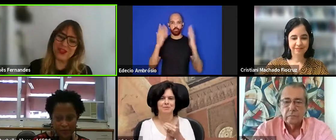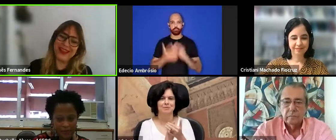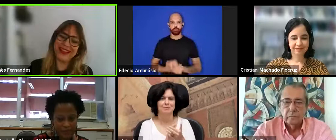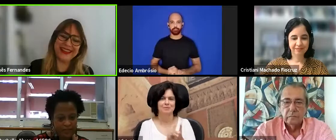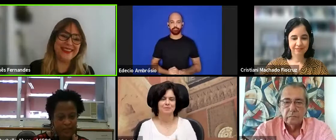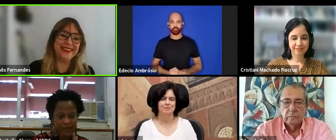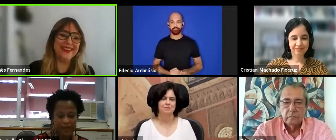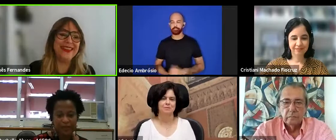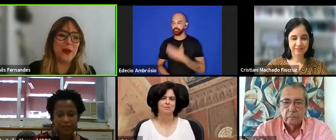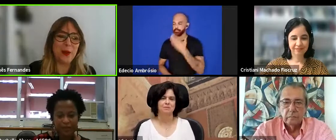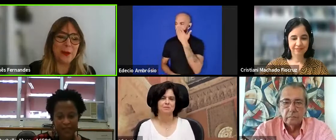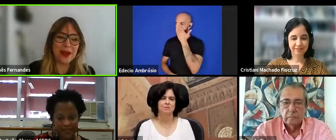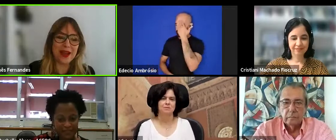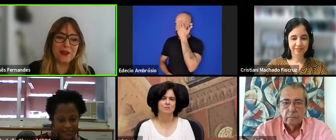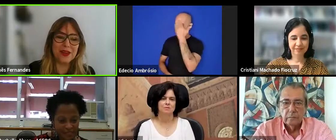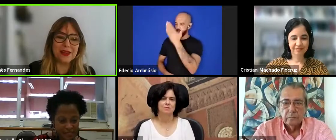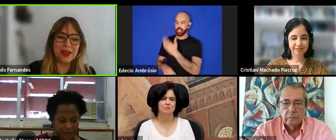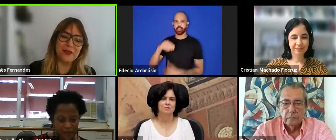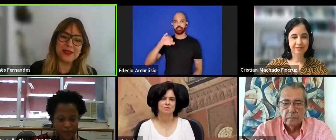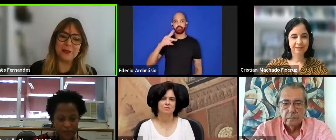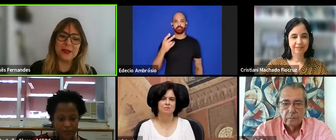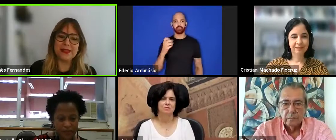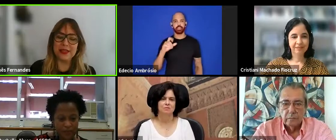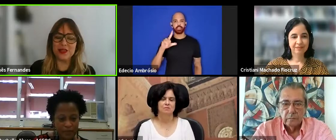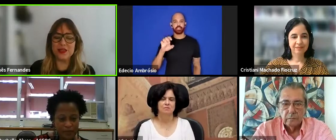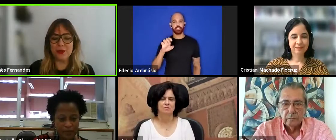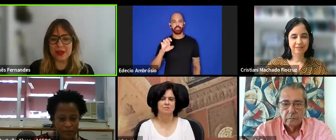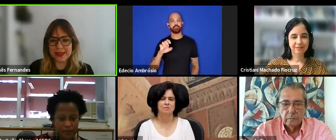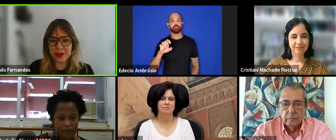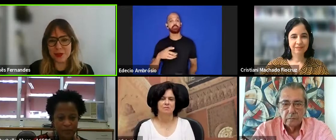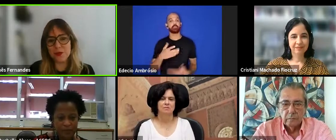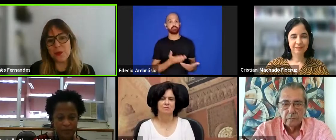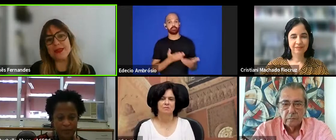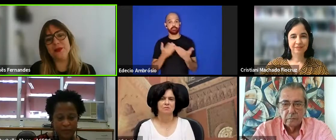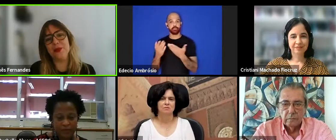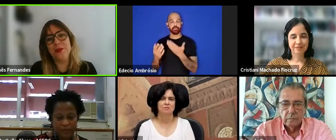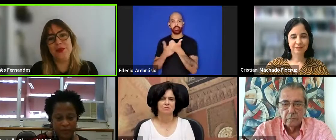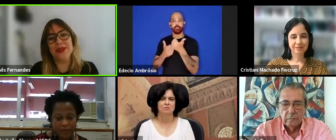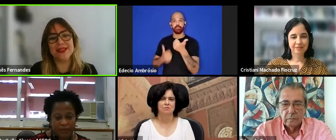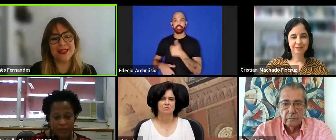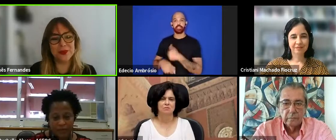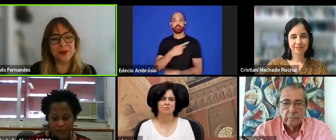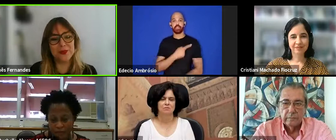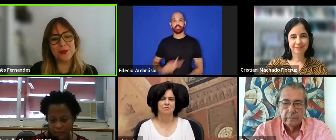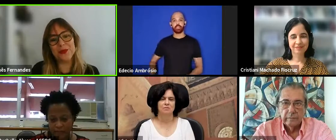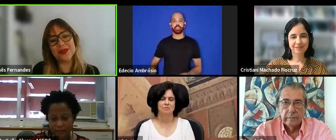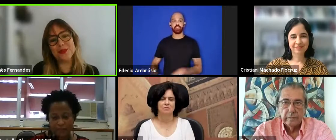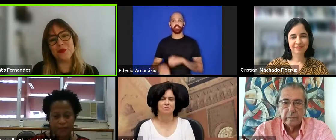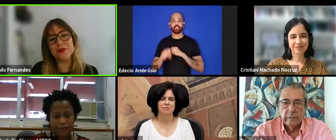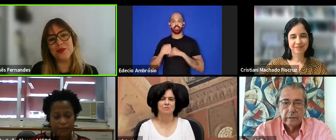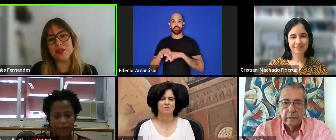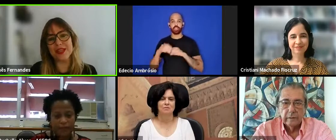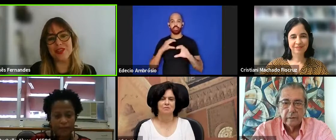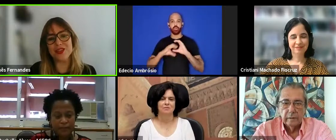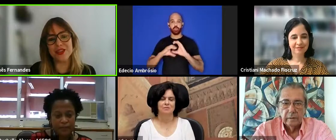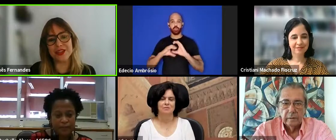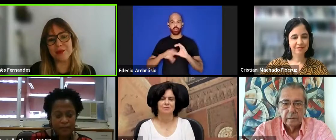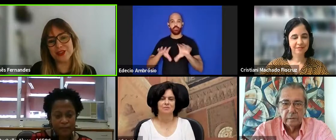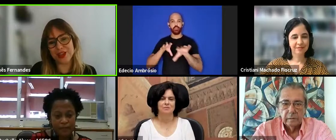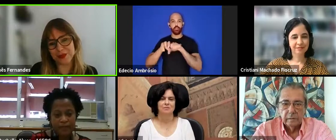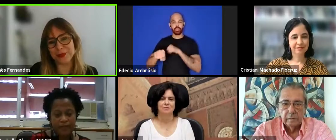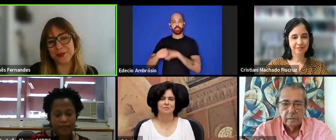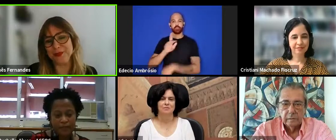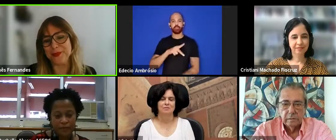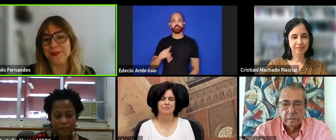Obrigada, Michele. Com a palavra, a vice-presidente de Educação, Informação e Comunicação da Fiocruz, professora